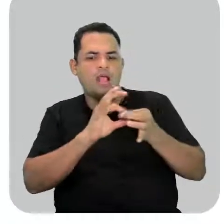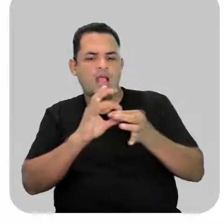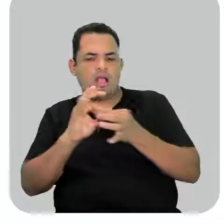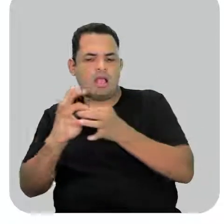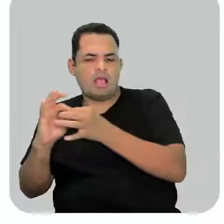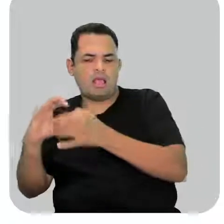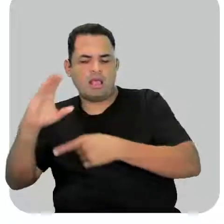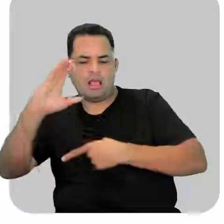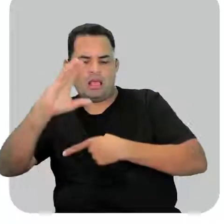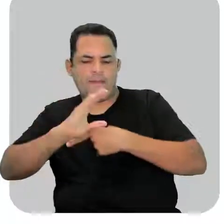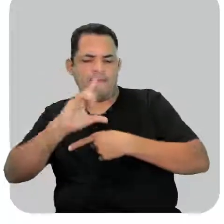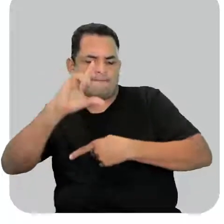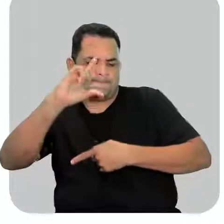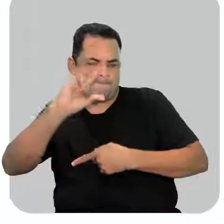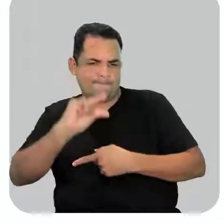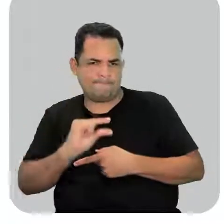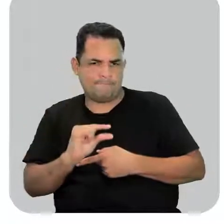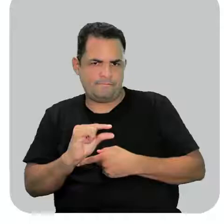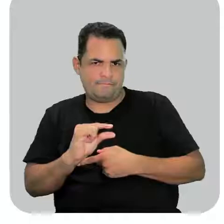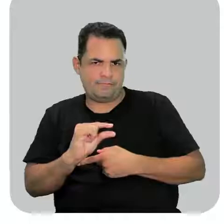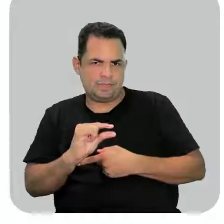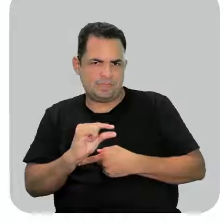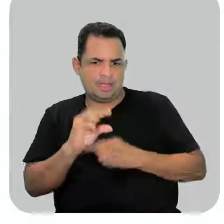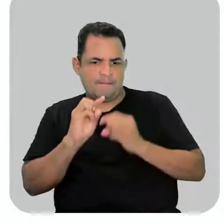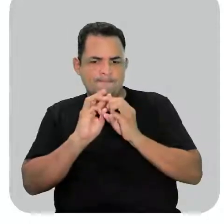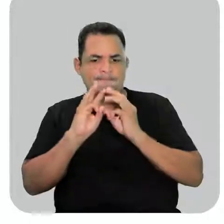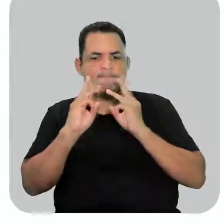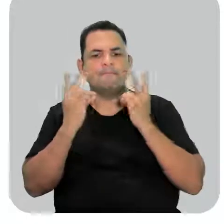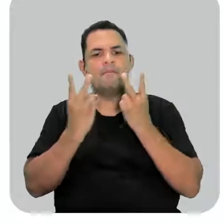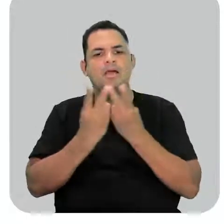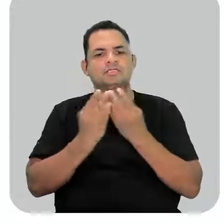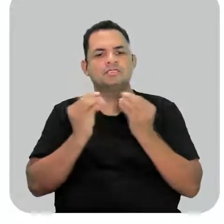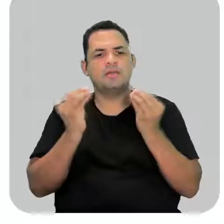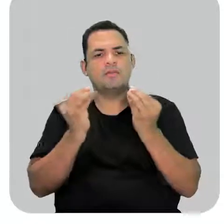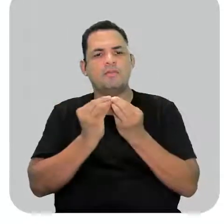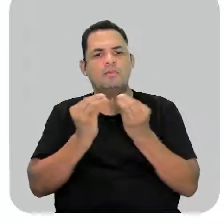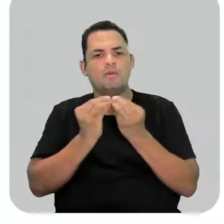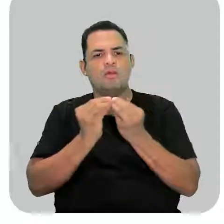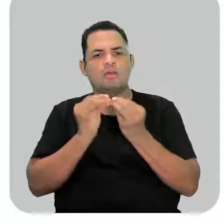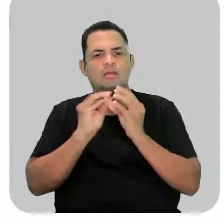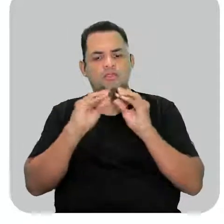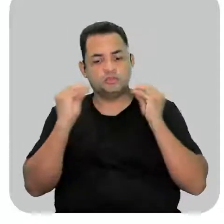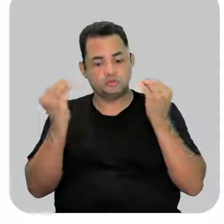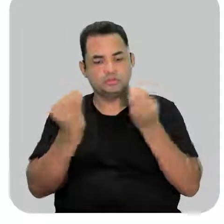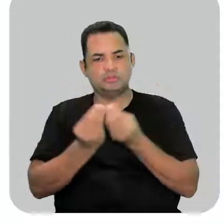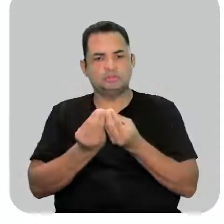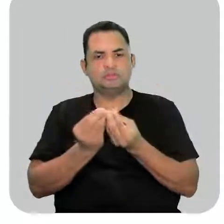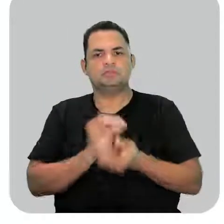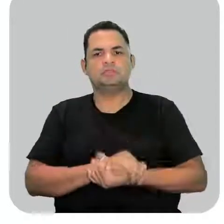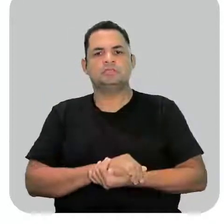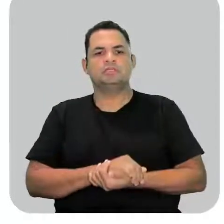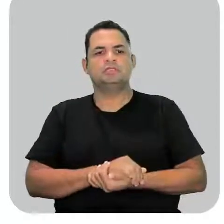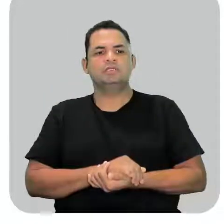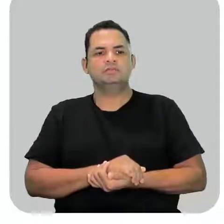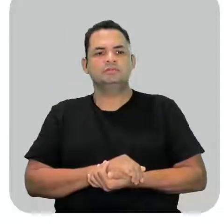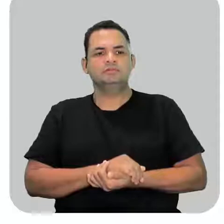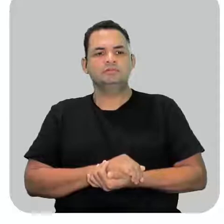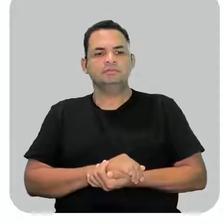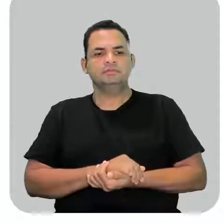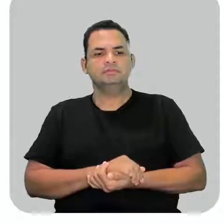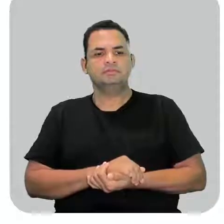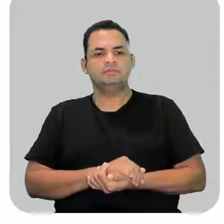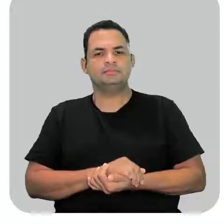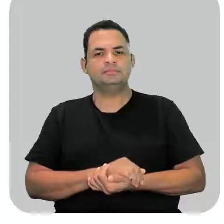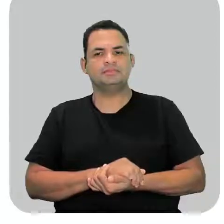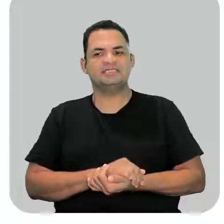carbônica, menor também será a massa molecular do meu composto. Então, olha só aqui,